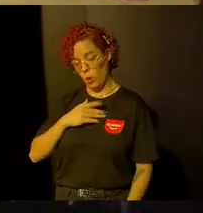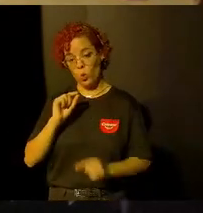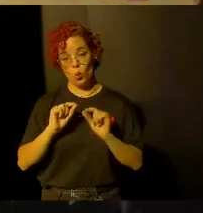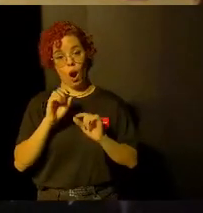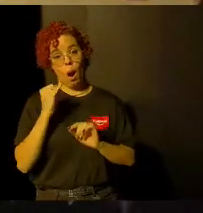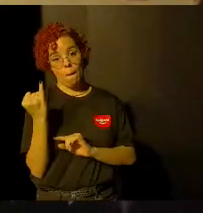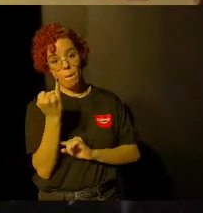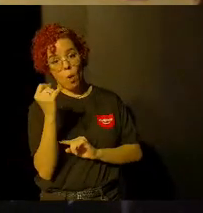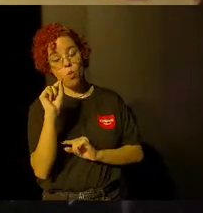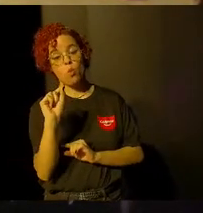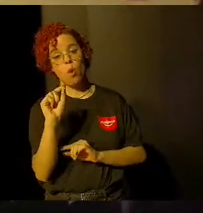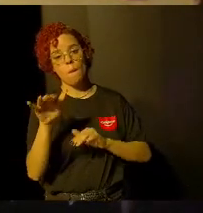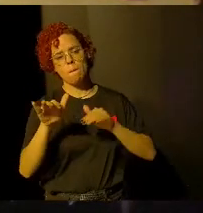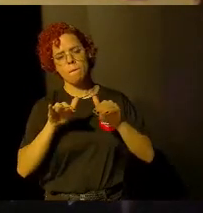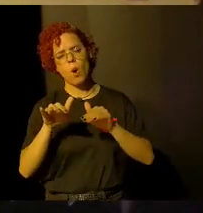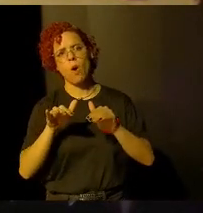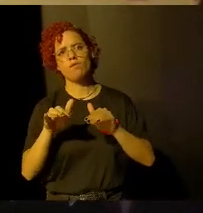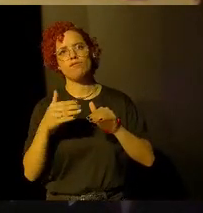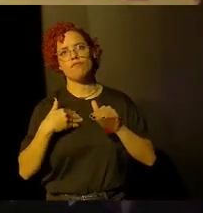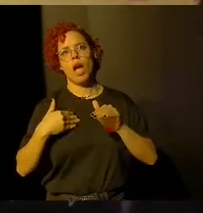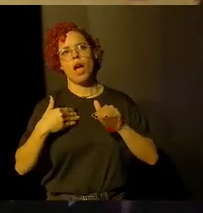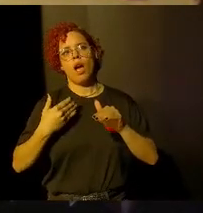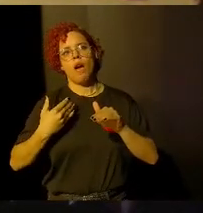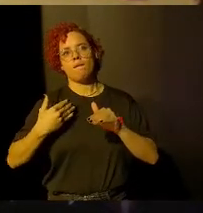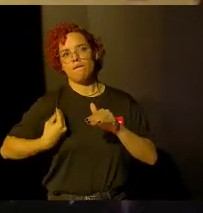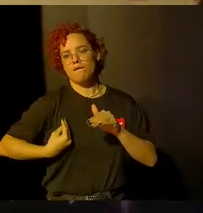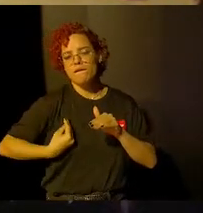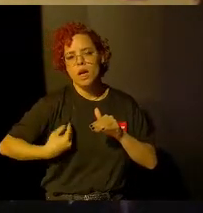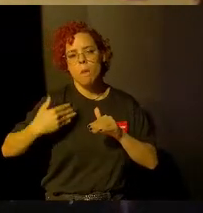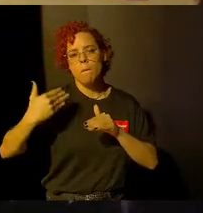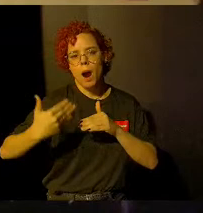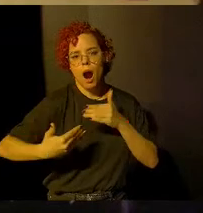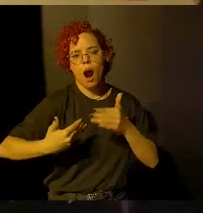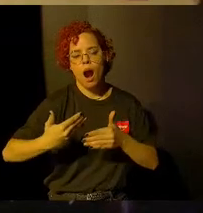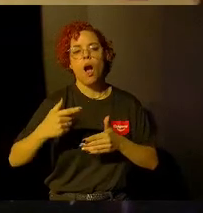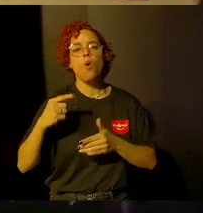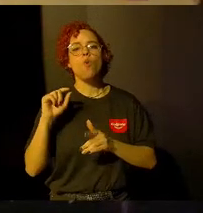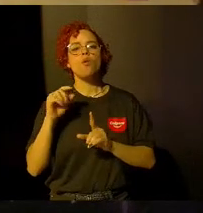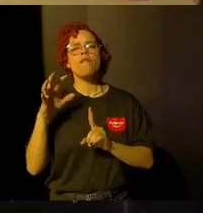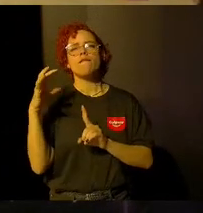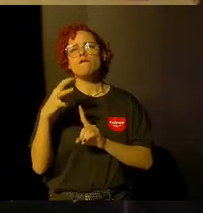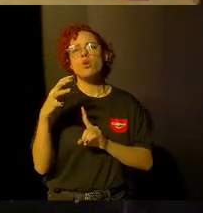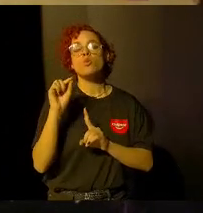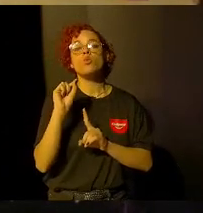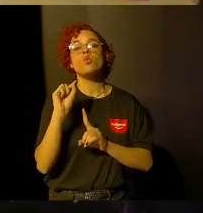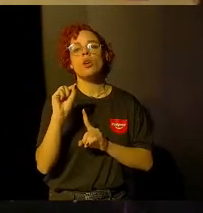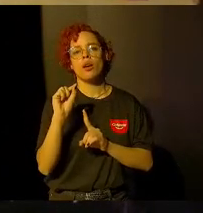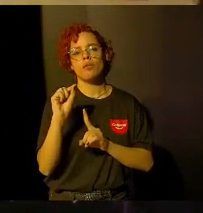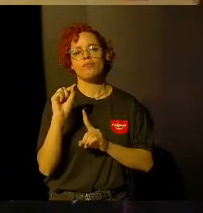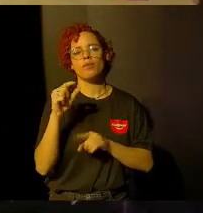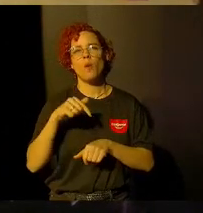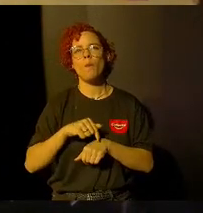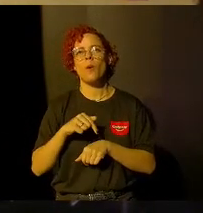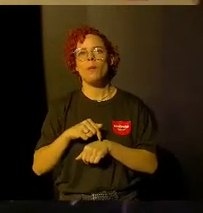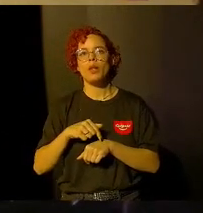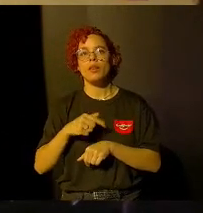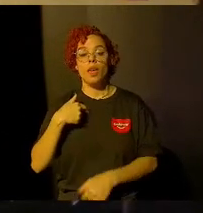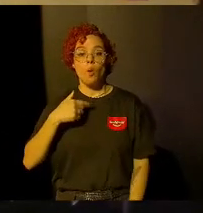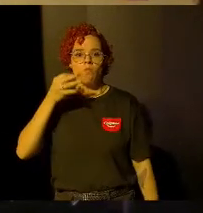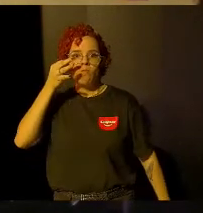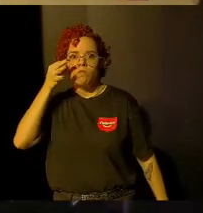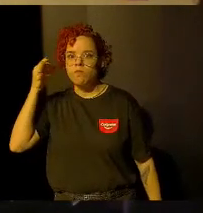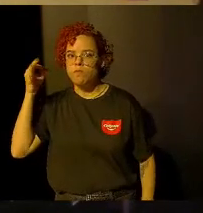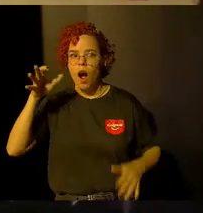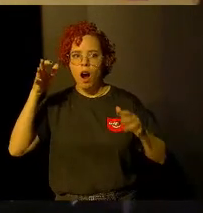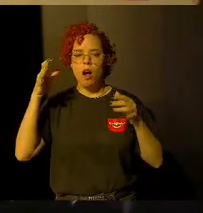movimento no meu cotidiano e o que me pode influenciar são aqueles momentos em que eu estou atenta